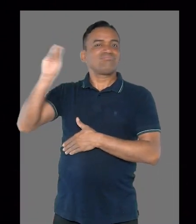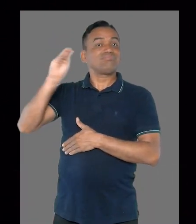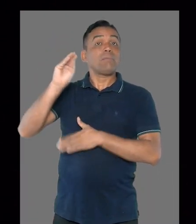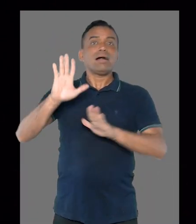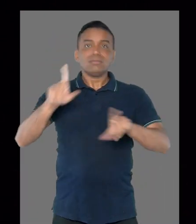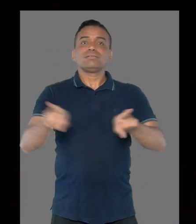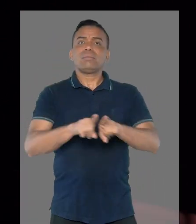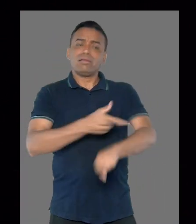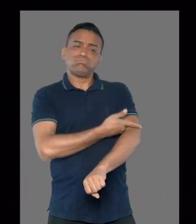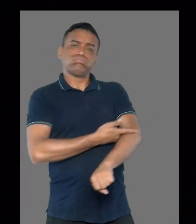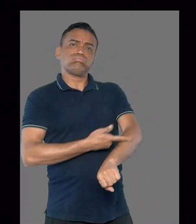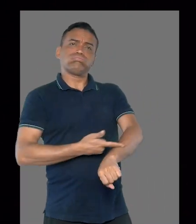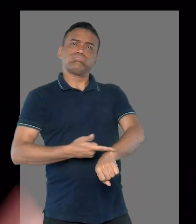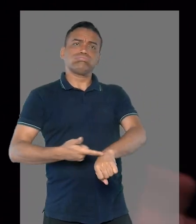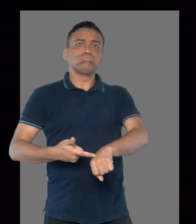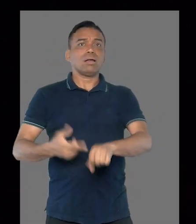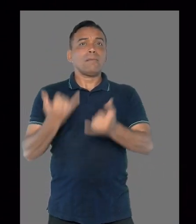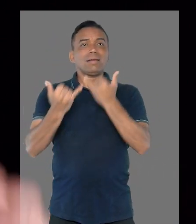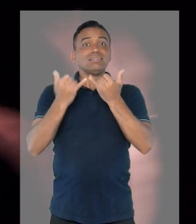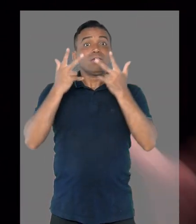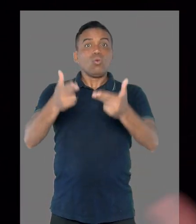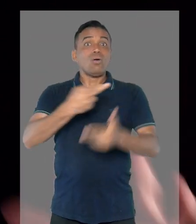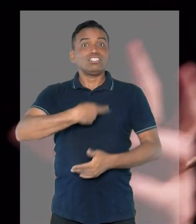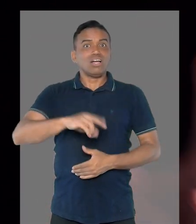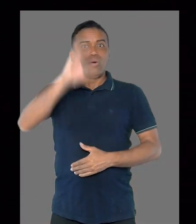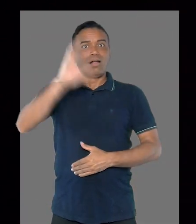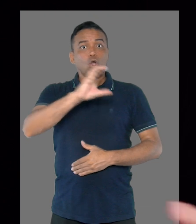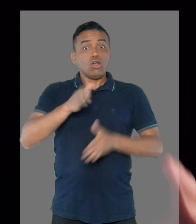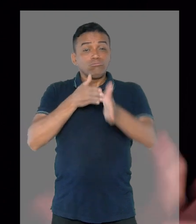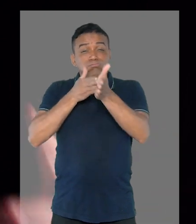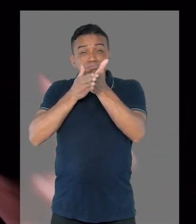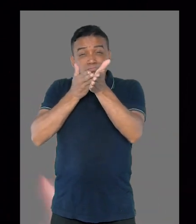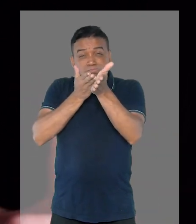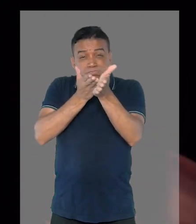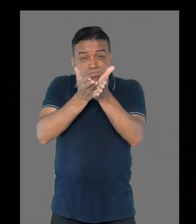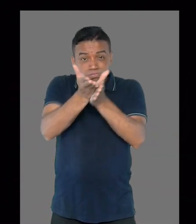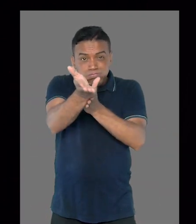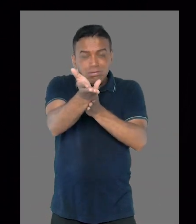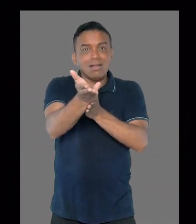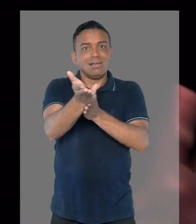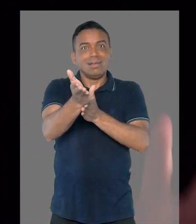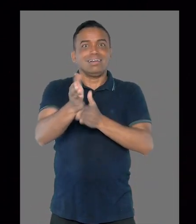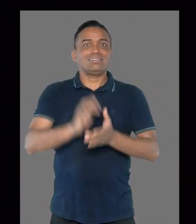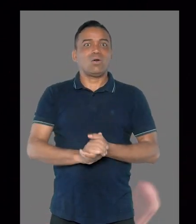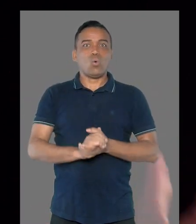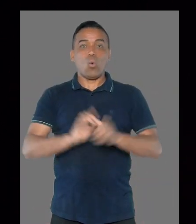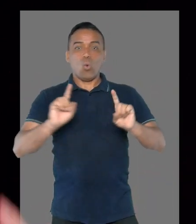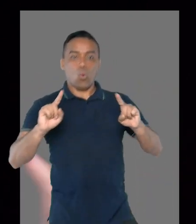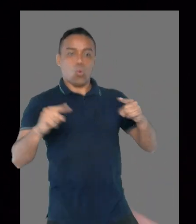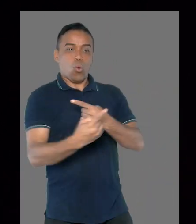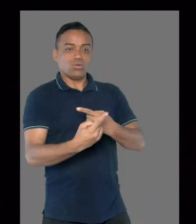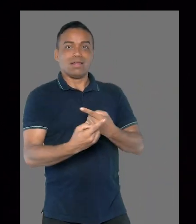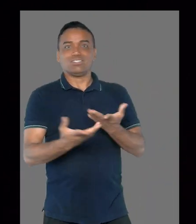mesmo tempo, ele tinha uma disciplina de monge, de ex-seminarista. Então, esses gostos por contradições, assim, também, de afinidades,